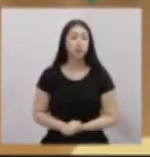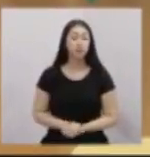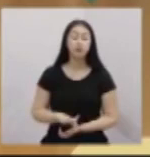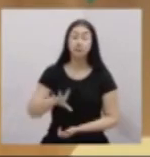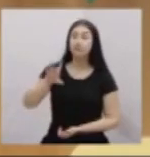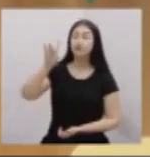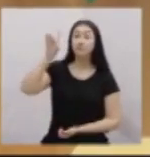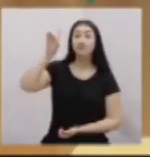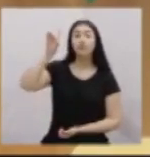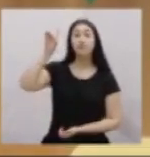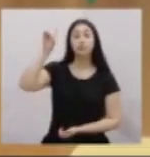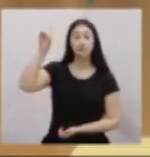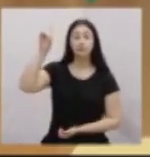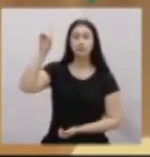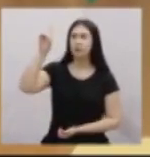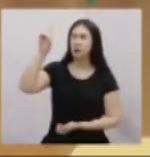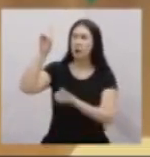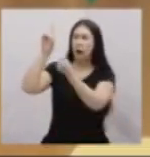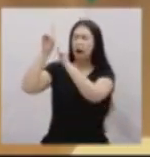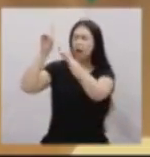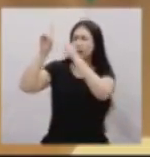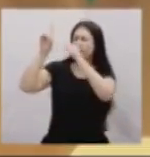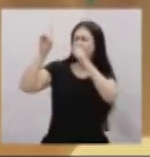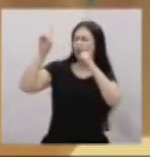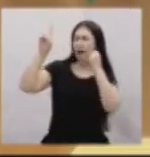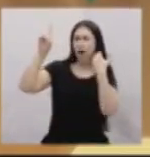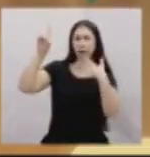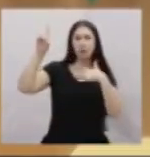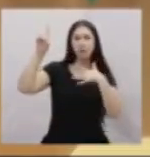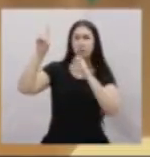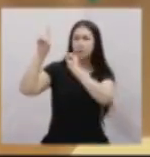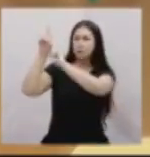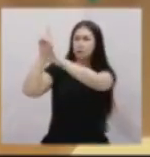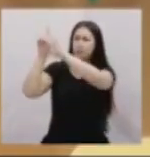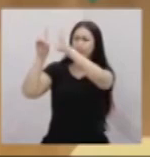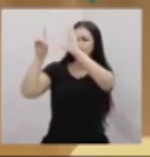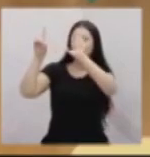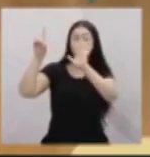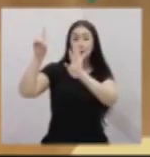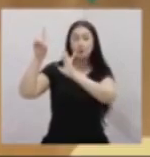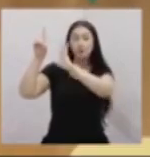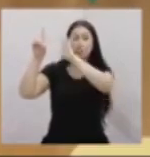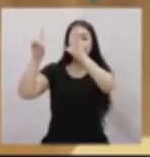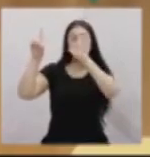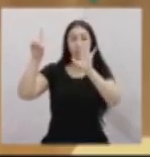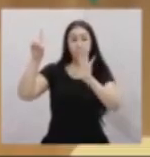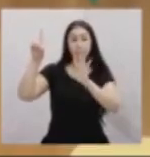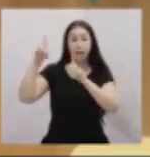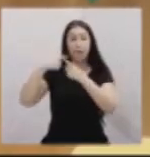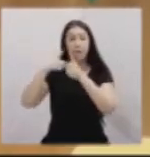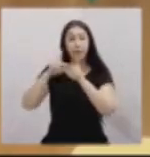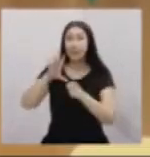Deus, sendo tão grande, tão tremendo e glorioso, deixa a tua